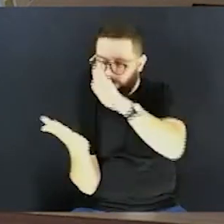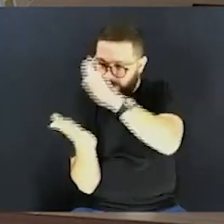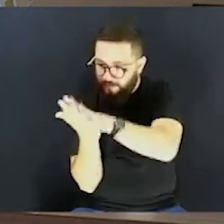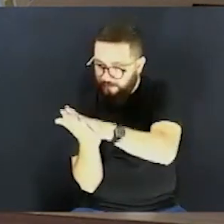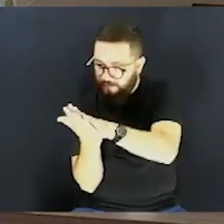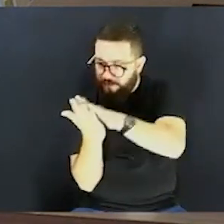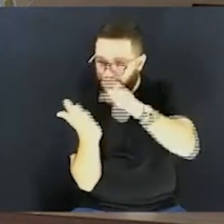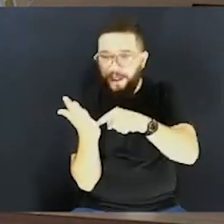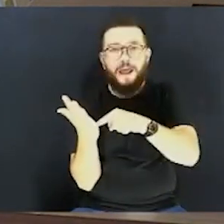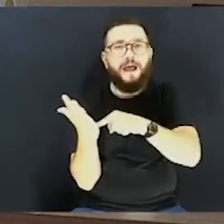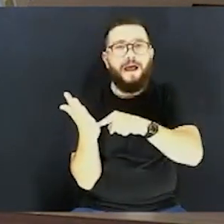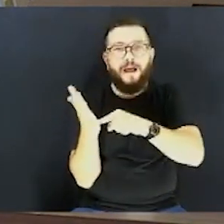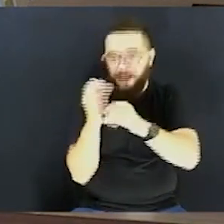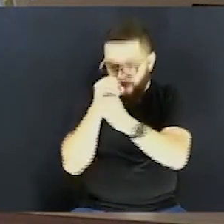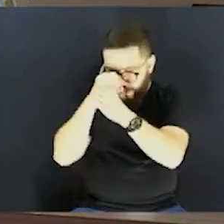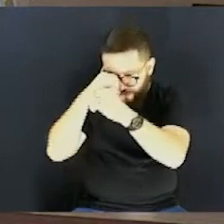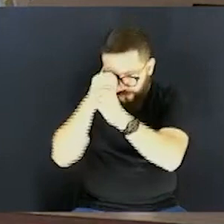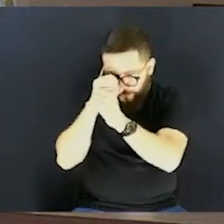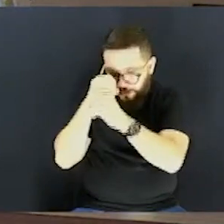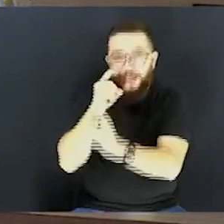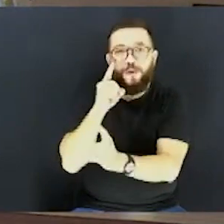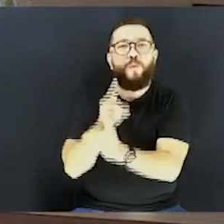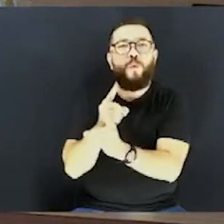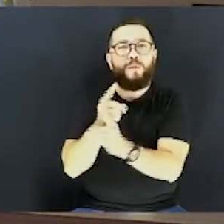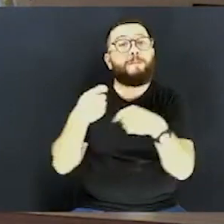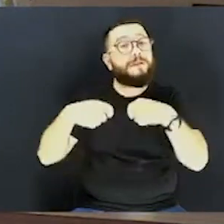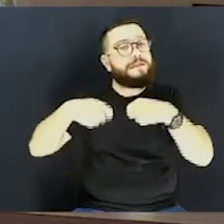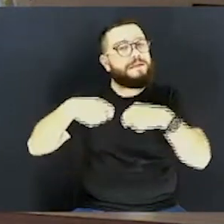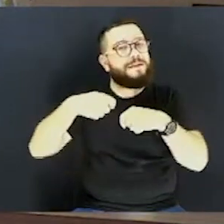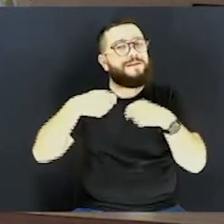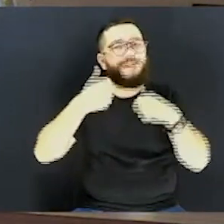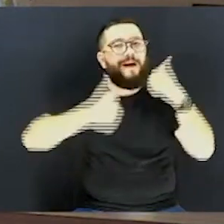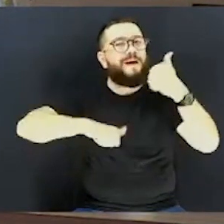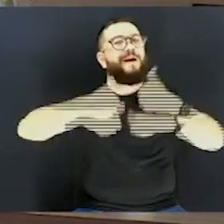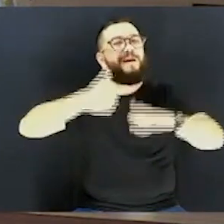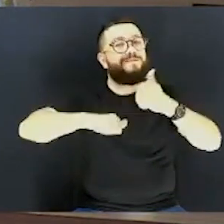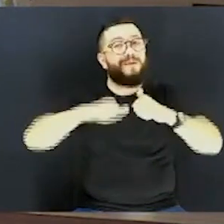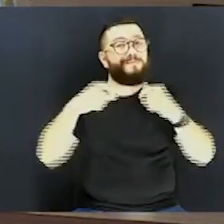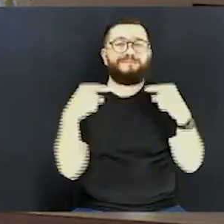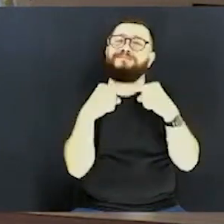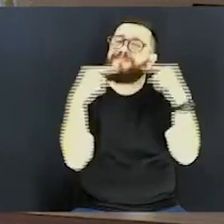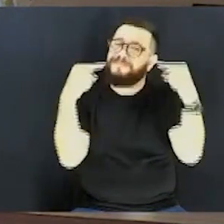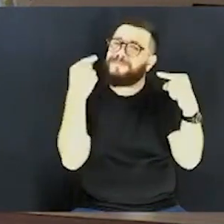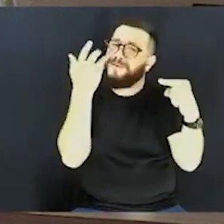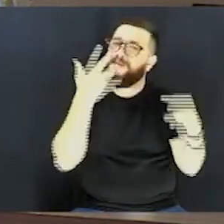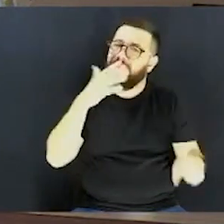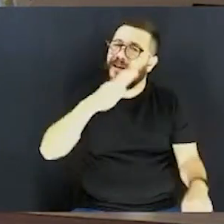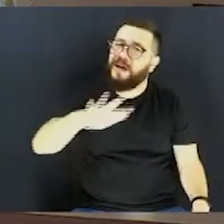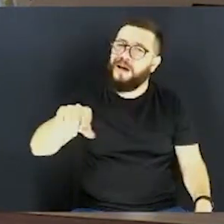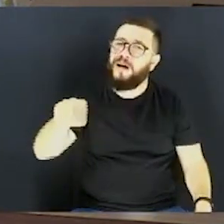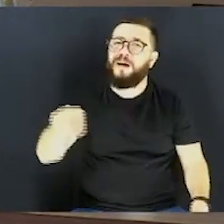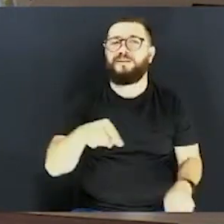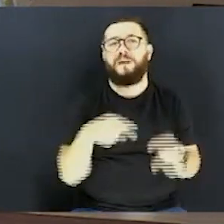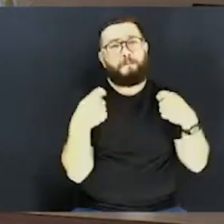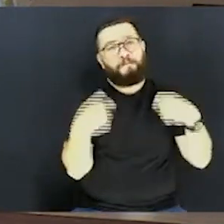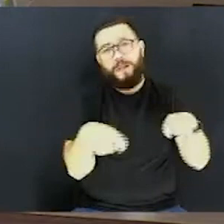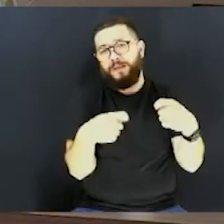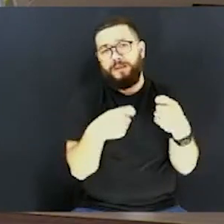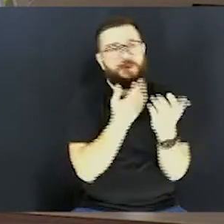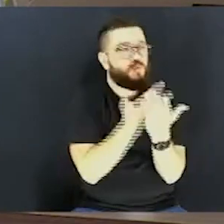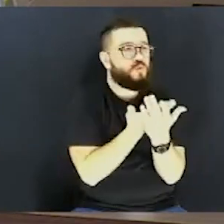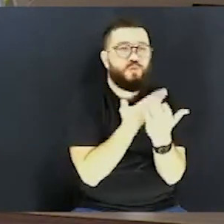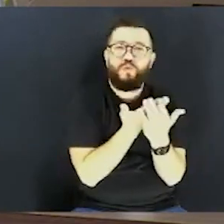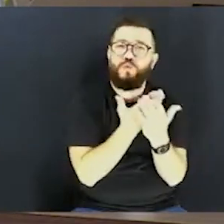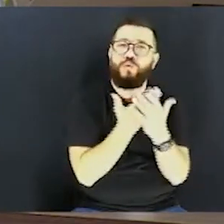isso tem tudo a ver com a primeira infância, isso tem tudo a ver com a criança. Quando a gente faz a triagem, quando a gente faz o diagnóstico